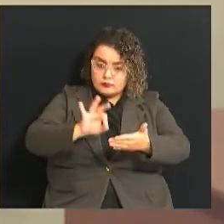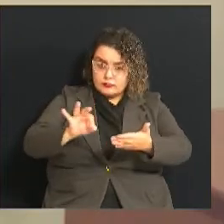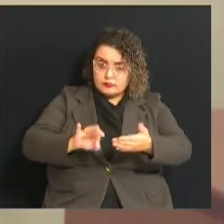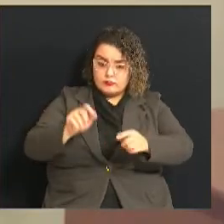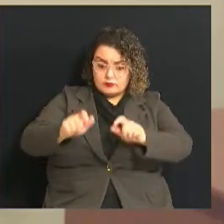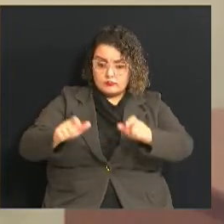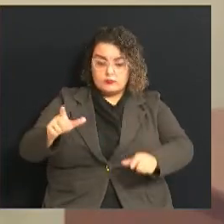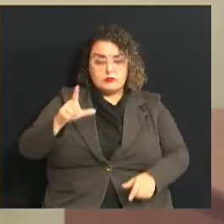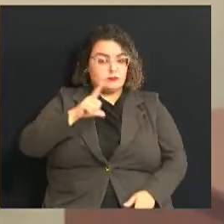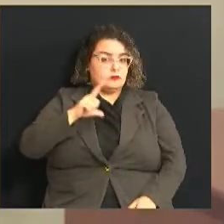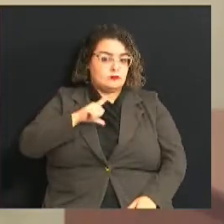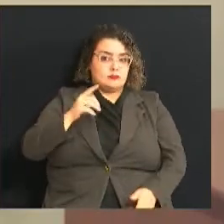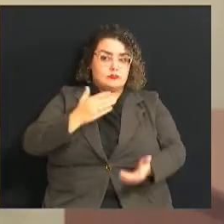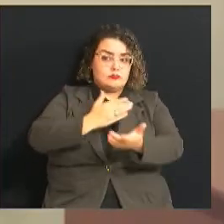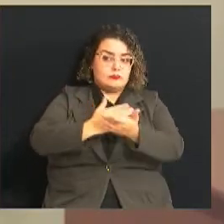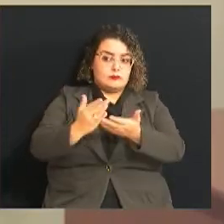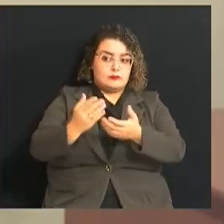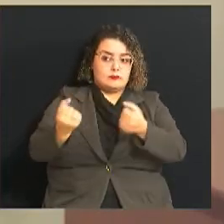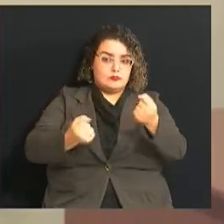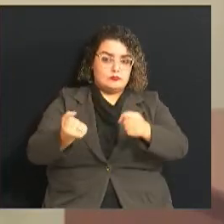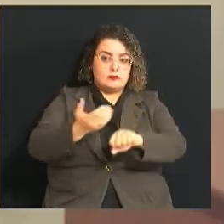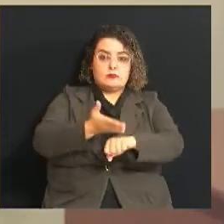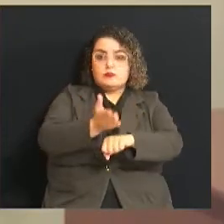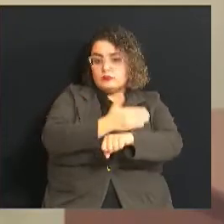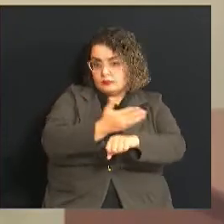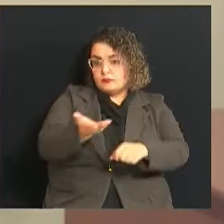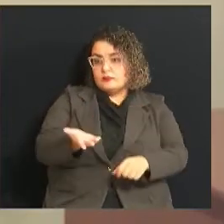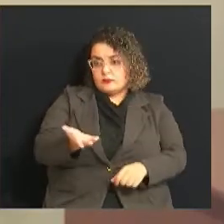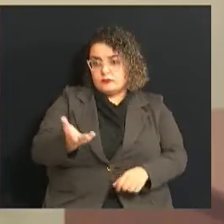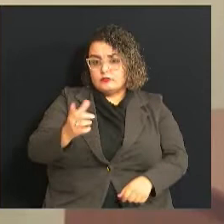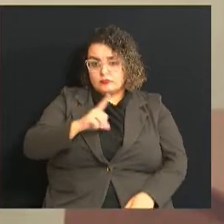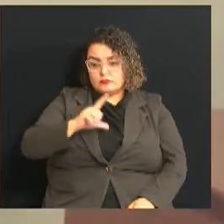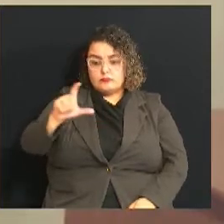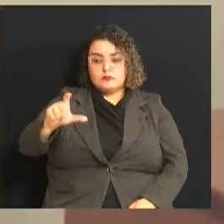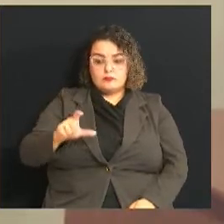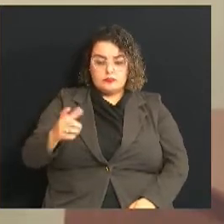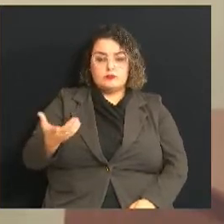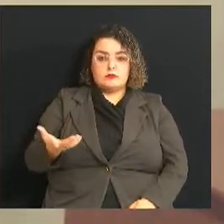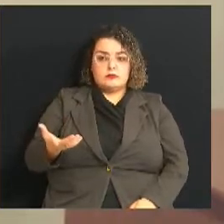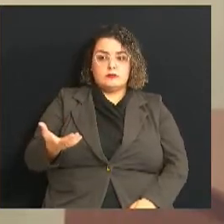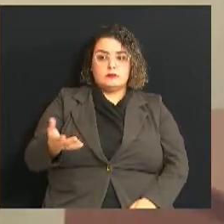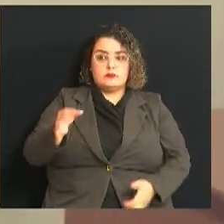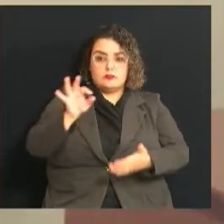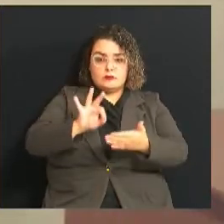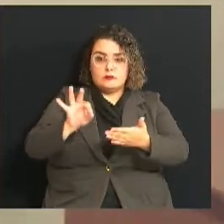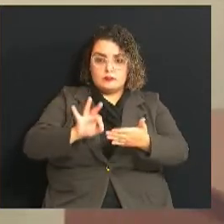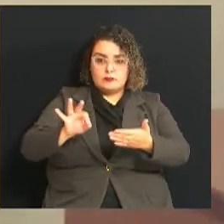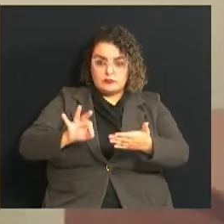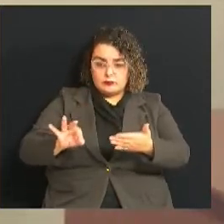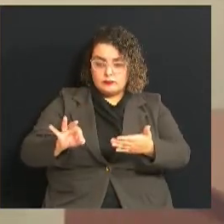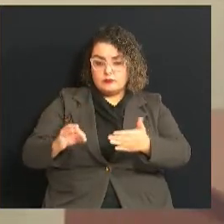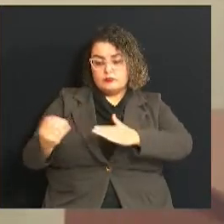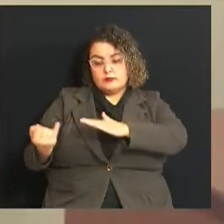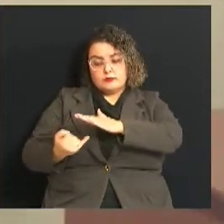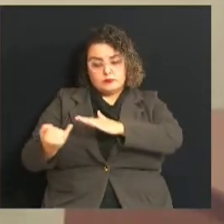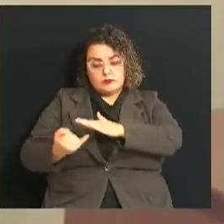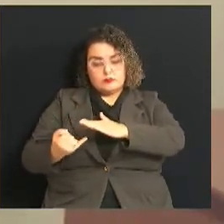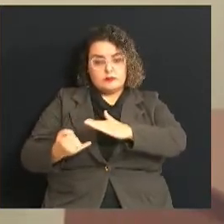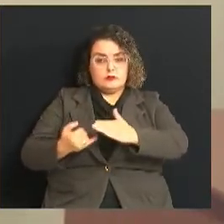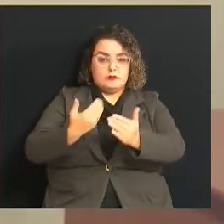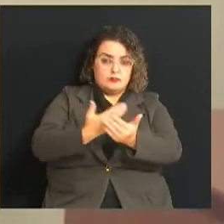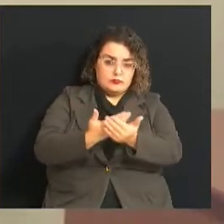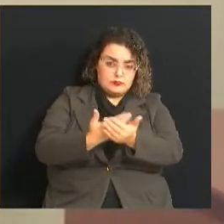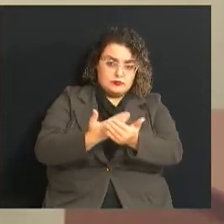porque começa dirigindo antes, inclusive, de ter a sua habilitação, e isso é corrigido com um instrutor numa autoescola. Se